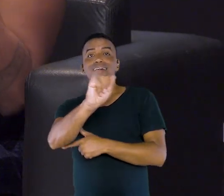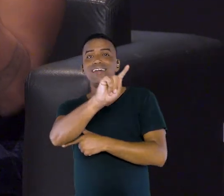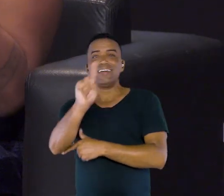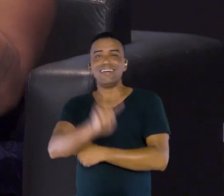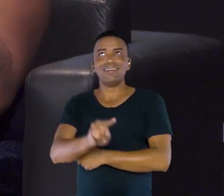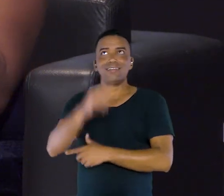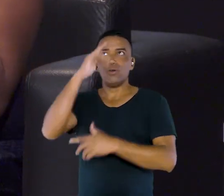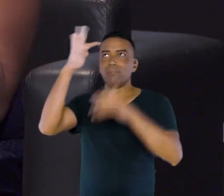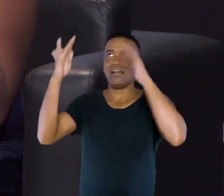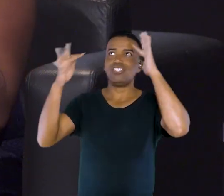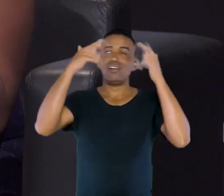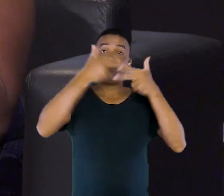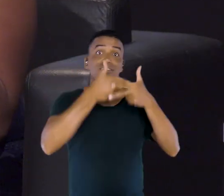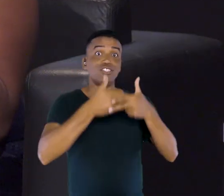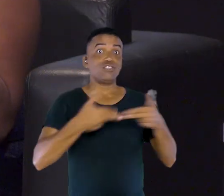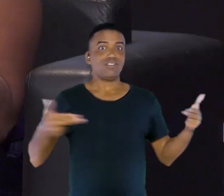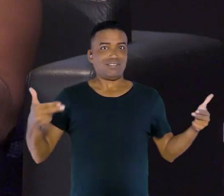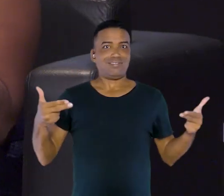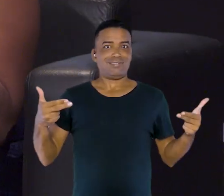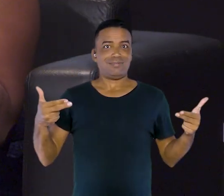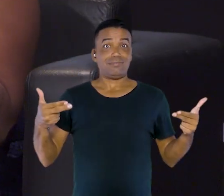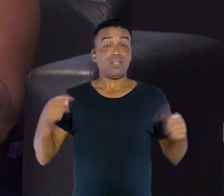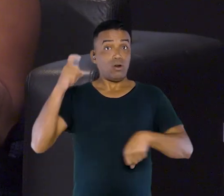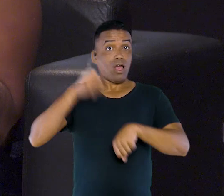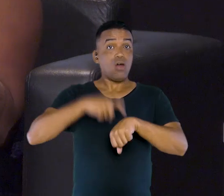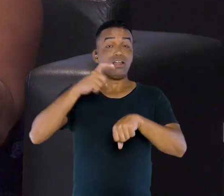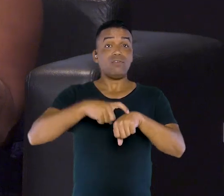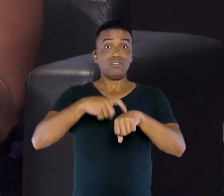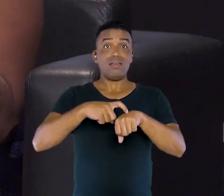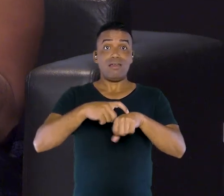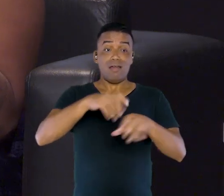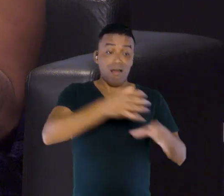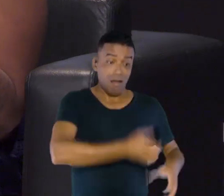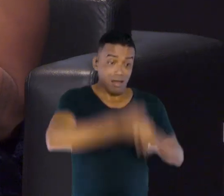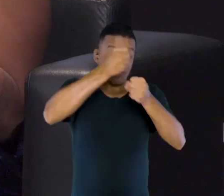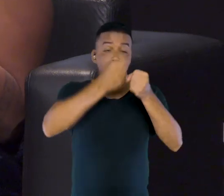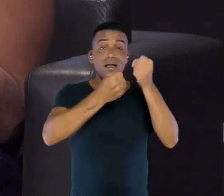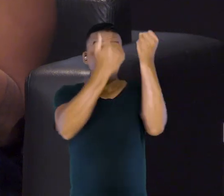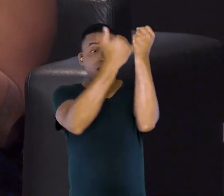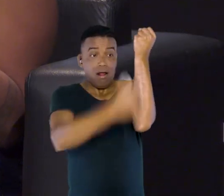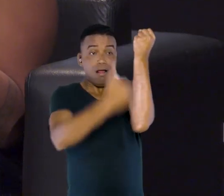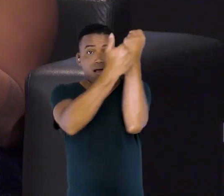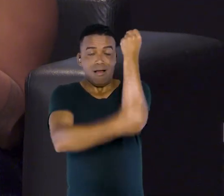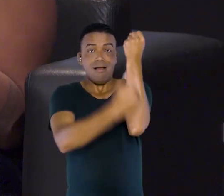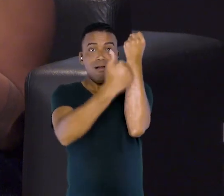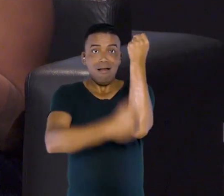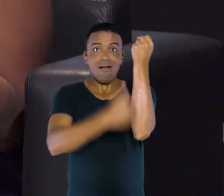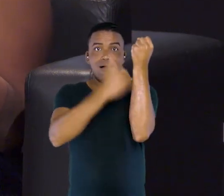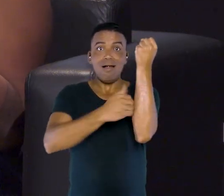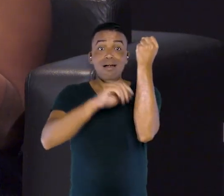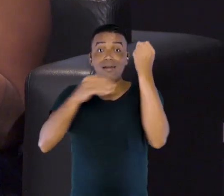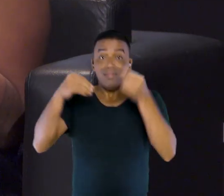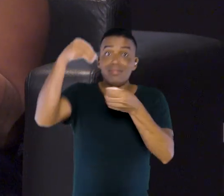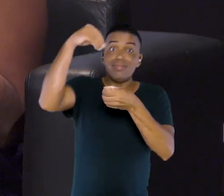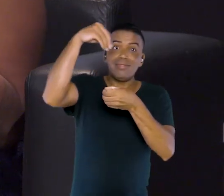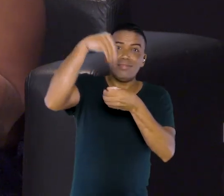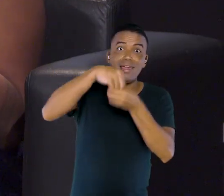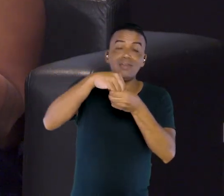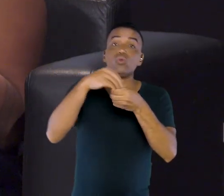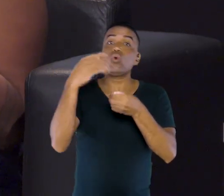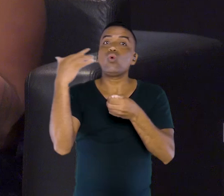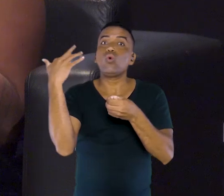fico imaginando essa diversidade, porque quando você raspa a mandioca, tem a casca. Mas depois